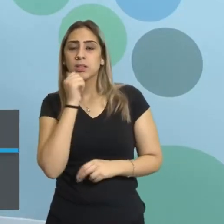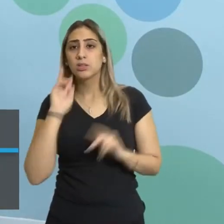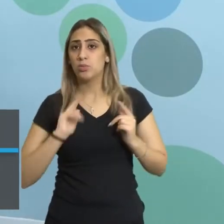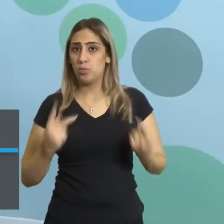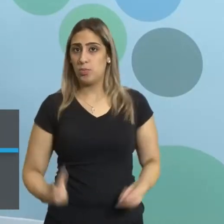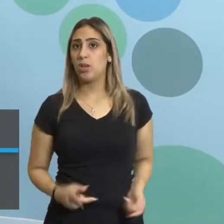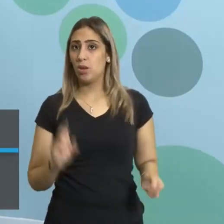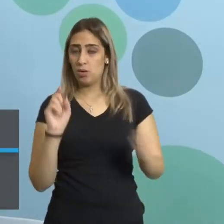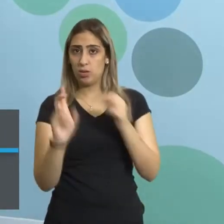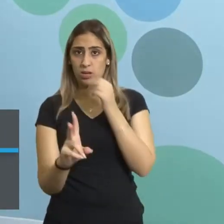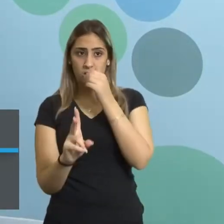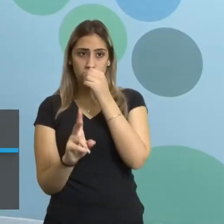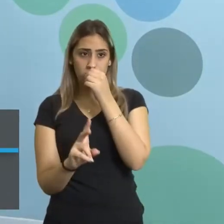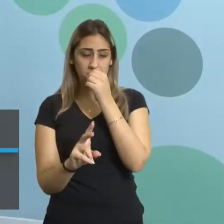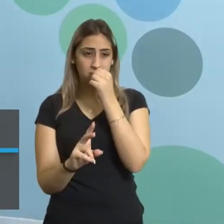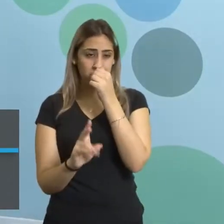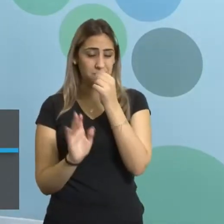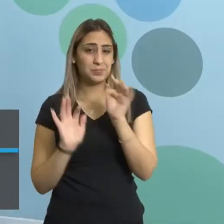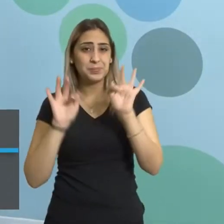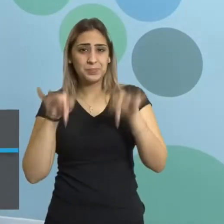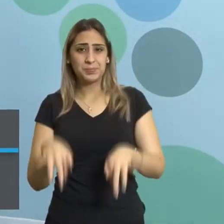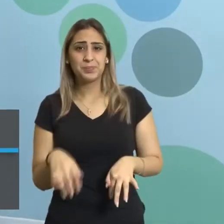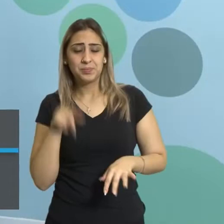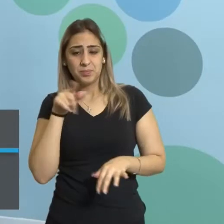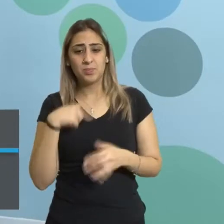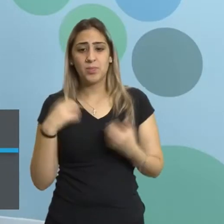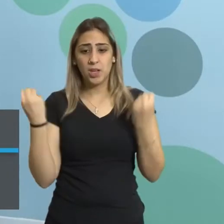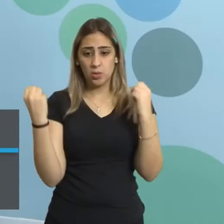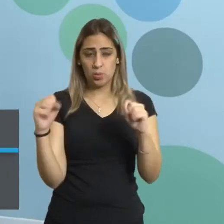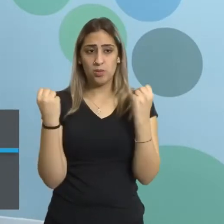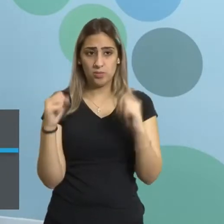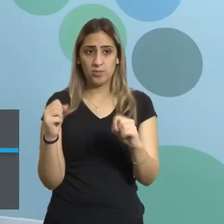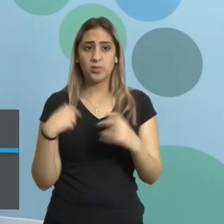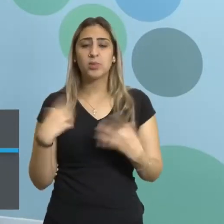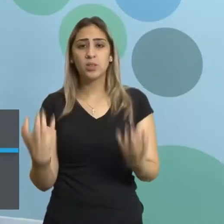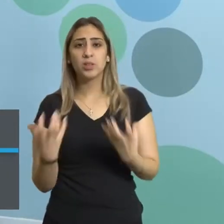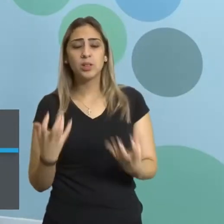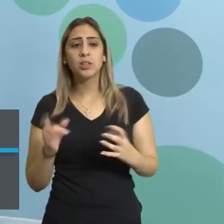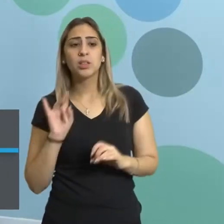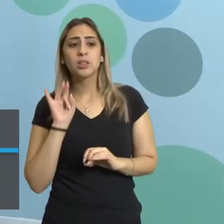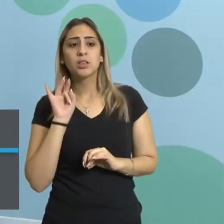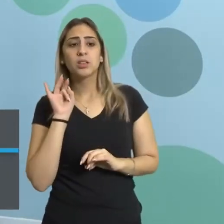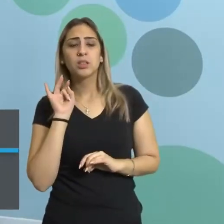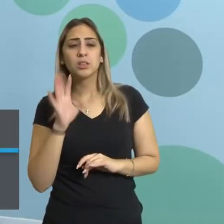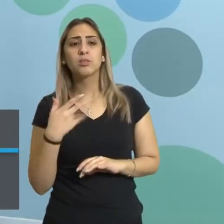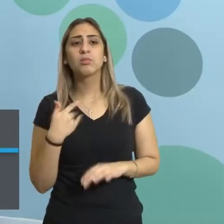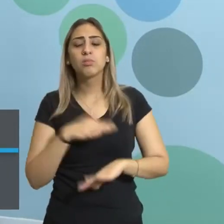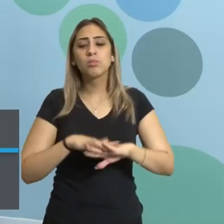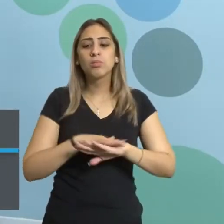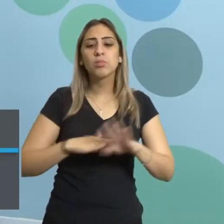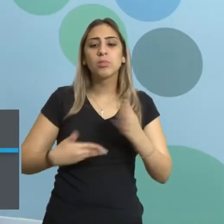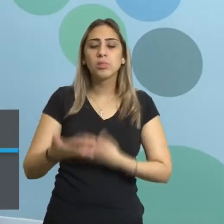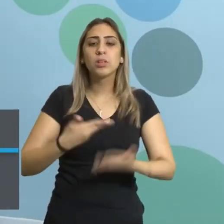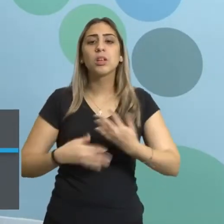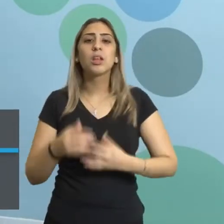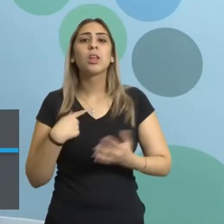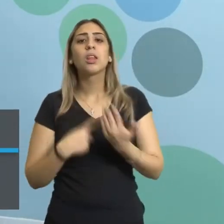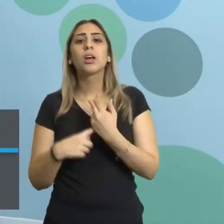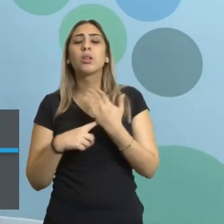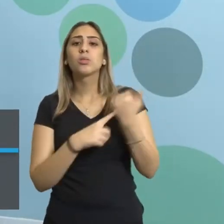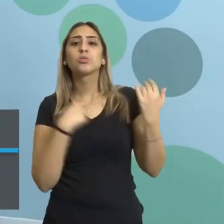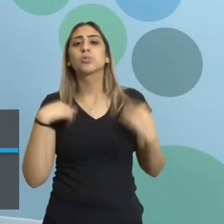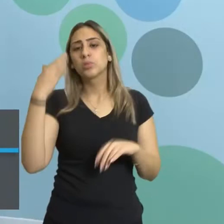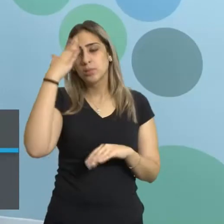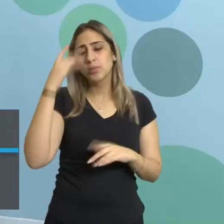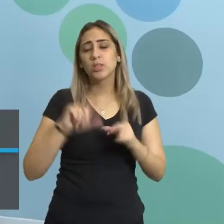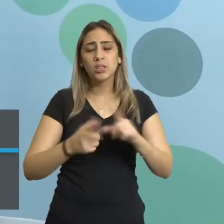ok e por fim nessa parte de educação física eu queria só fazer um paralelo com vocês a tecnologia que a gente